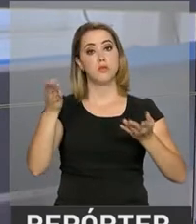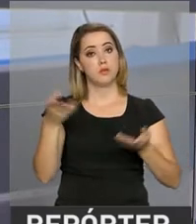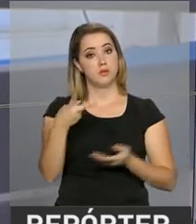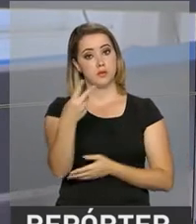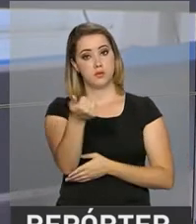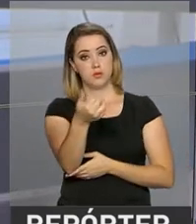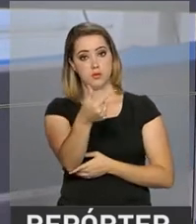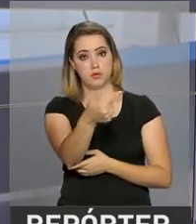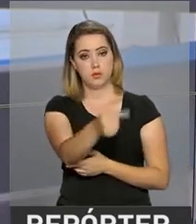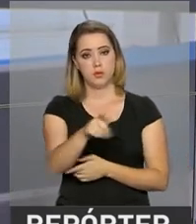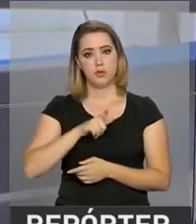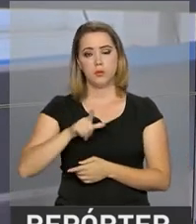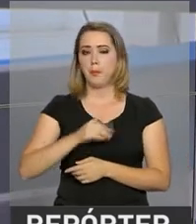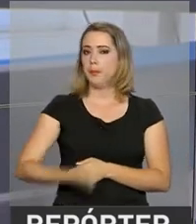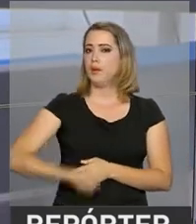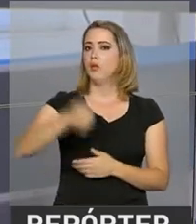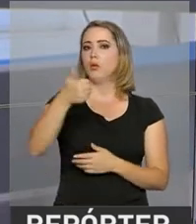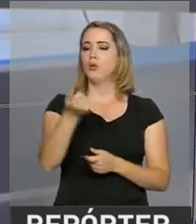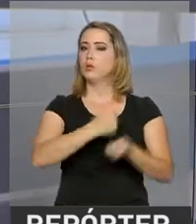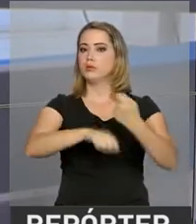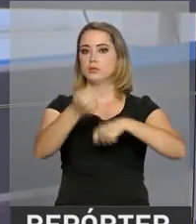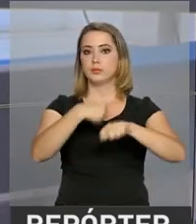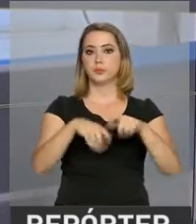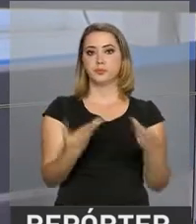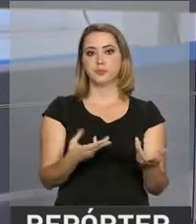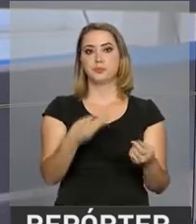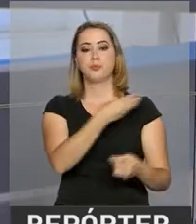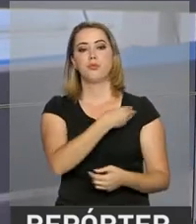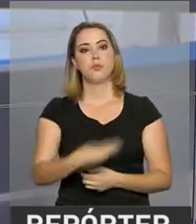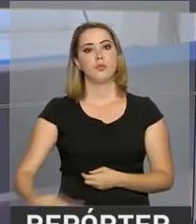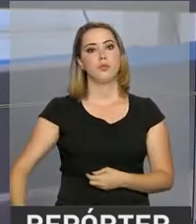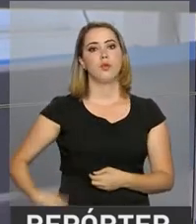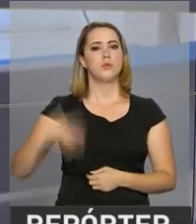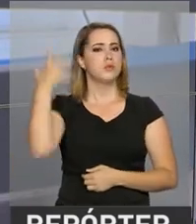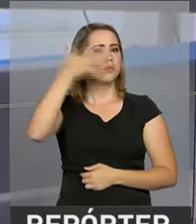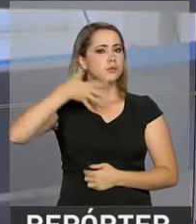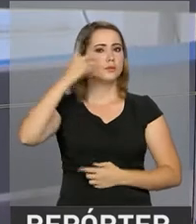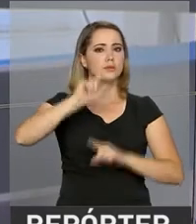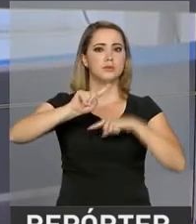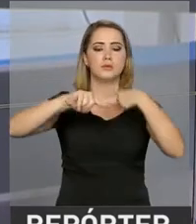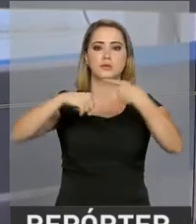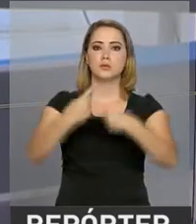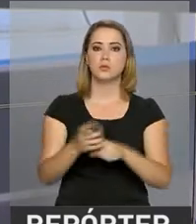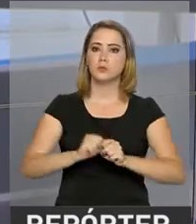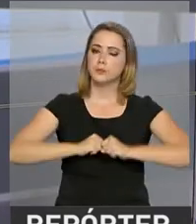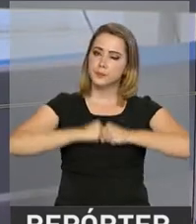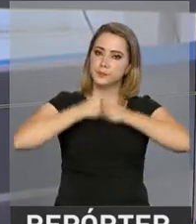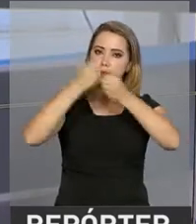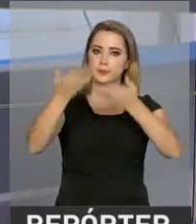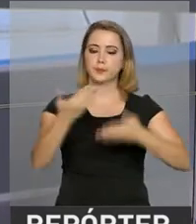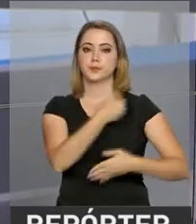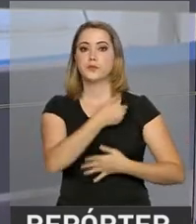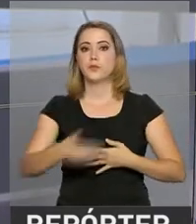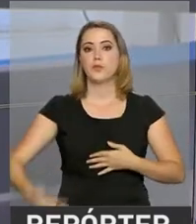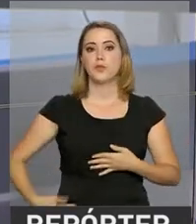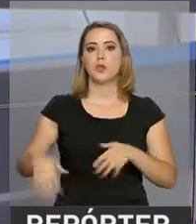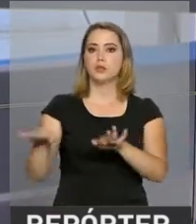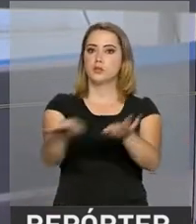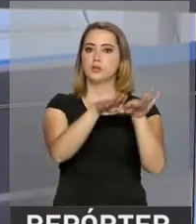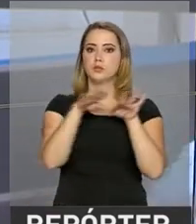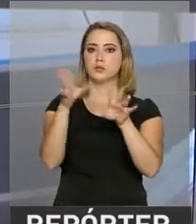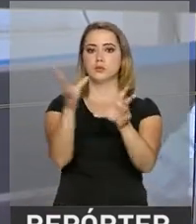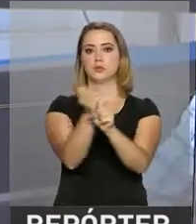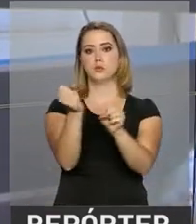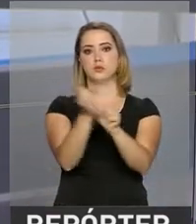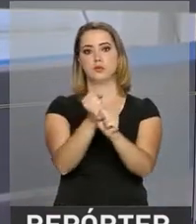terá um cenário mais positivo na área econômica. O ministro explicou que, após o esforço do governo para equilibrar as contas